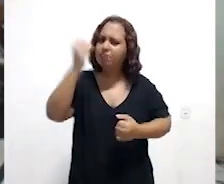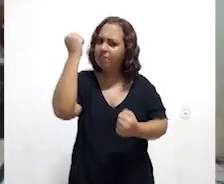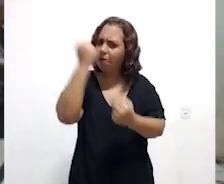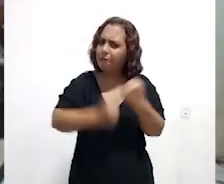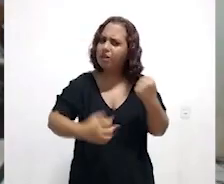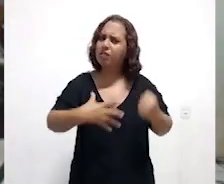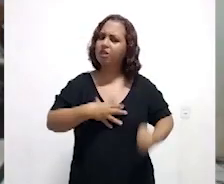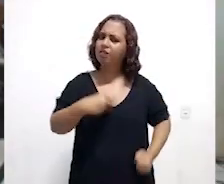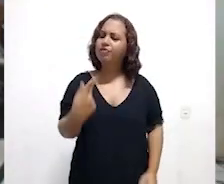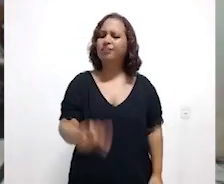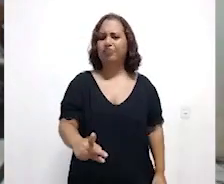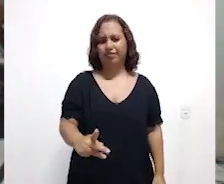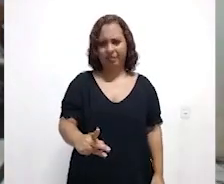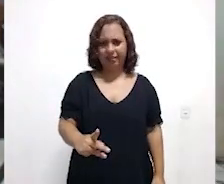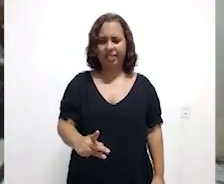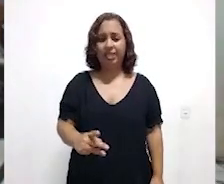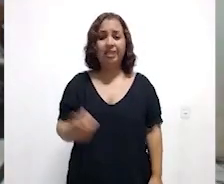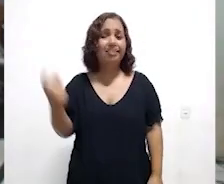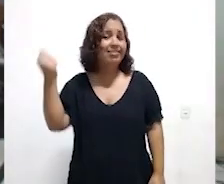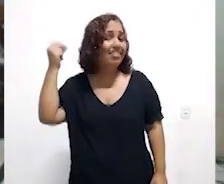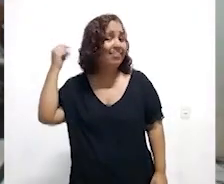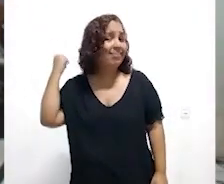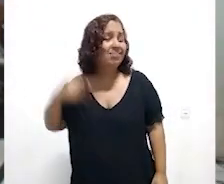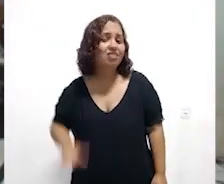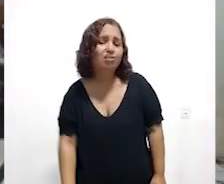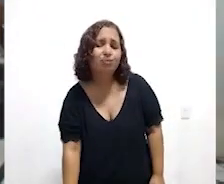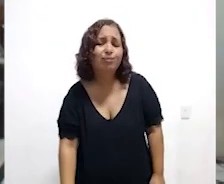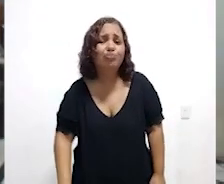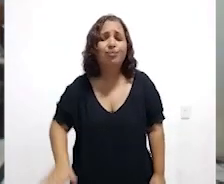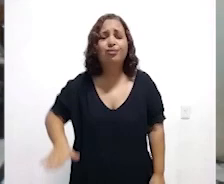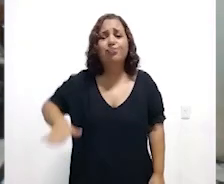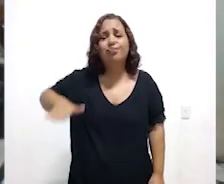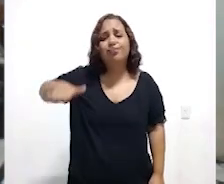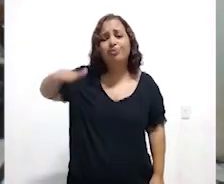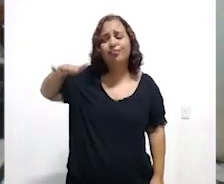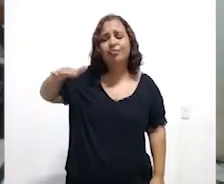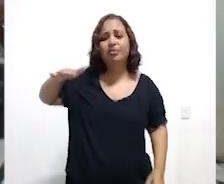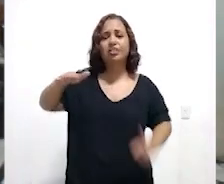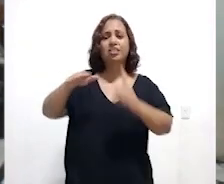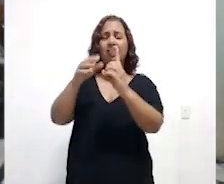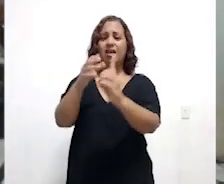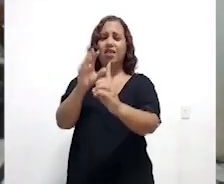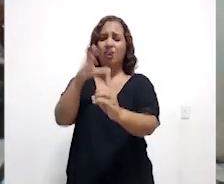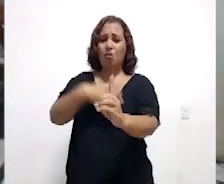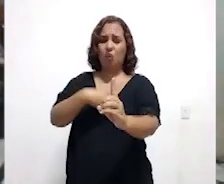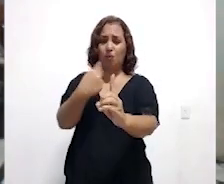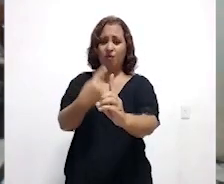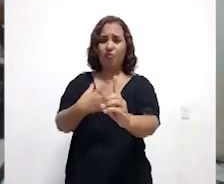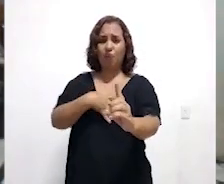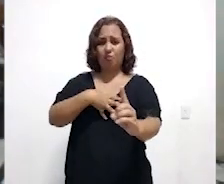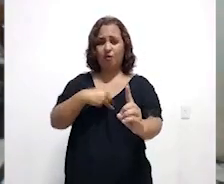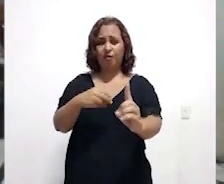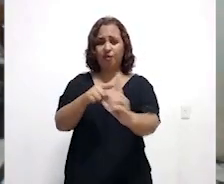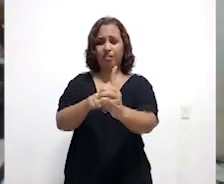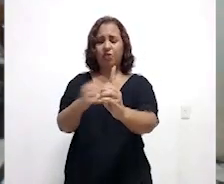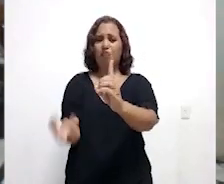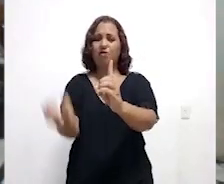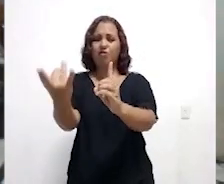de o afligir desde a infância, ele o jogava no fogo e na água